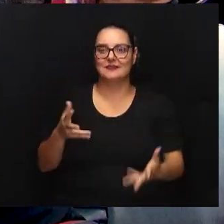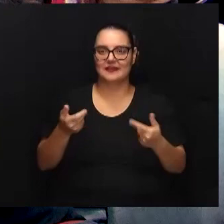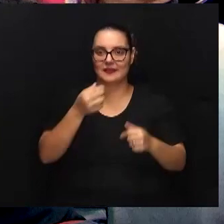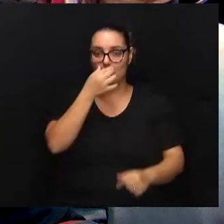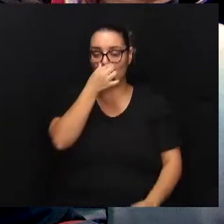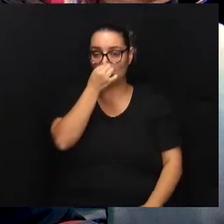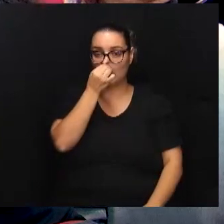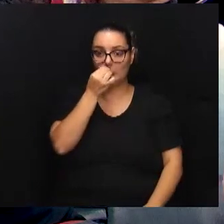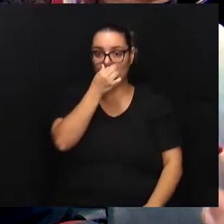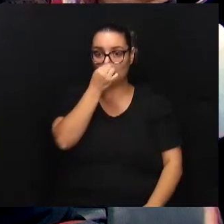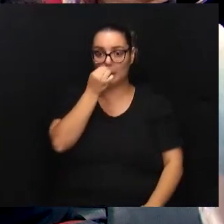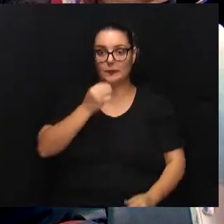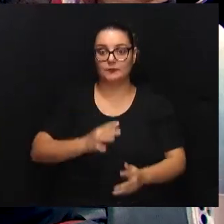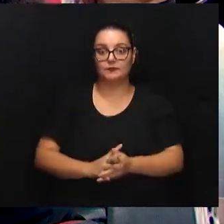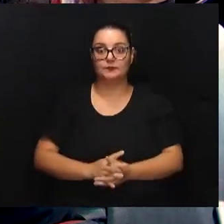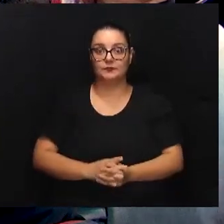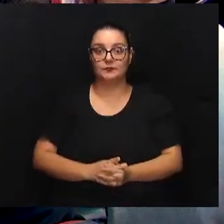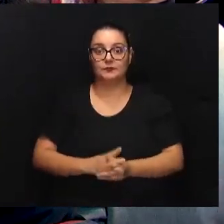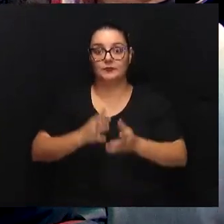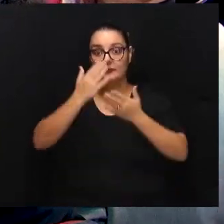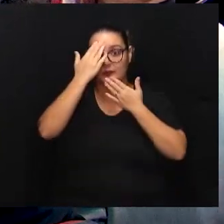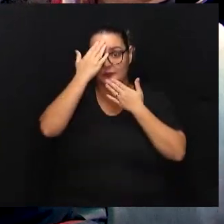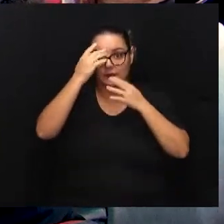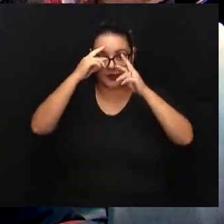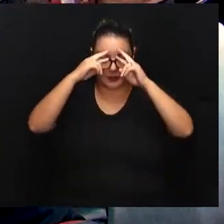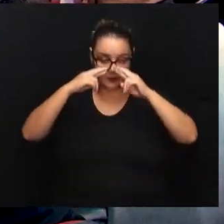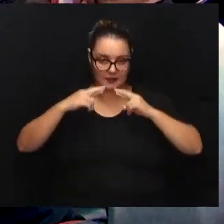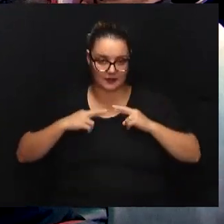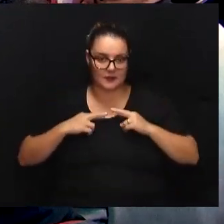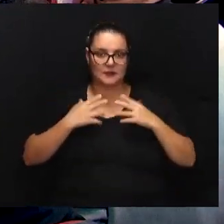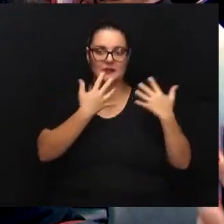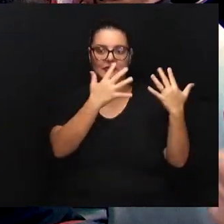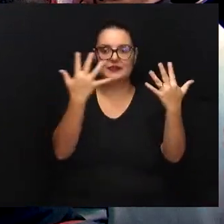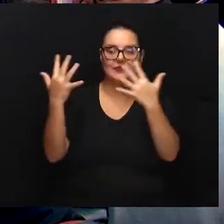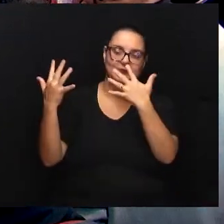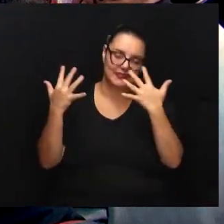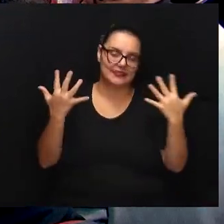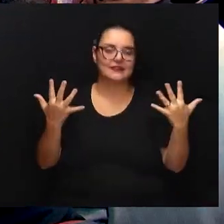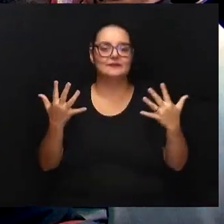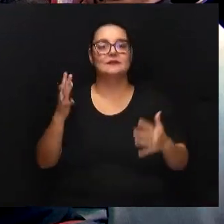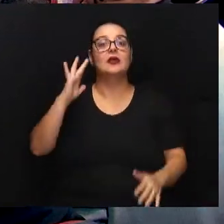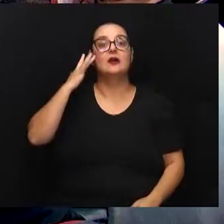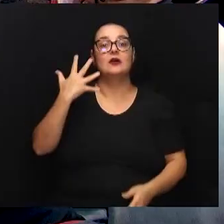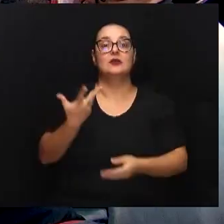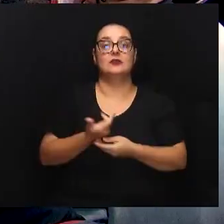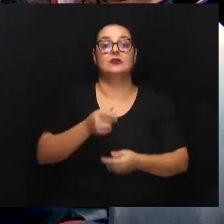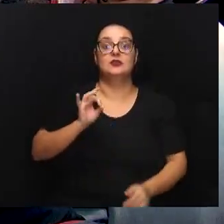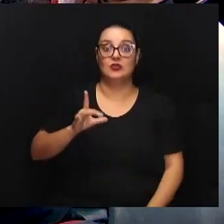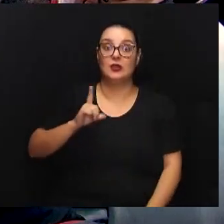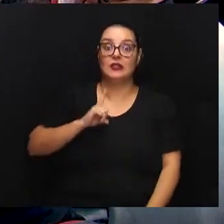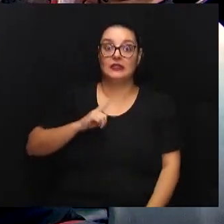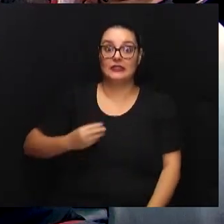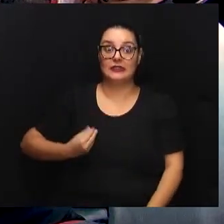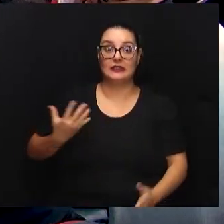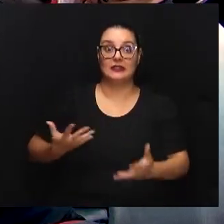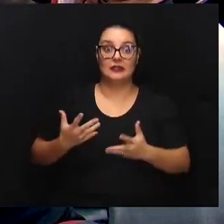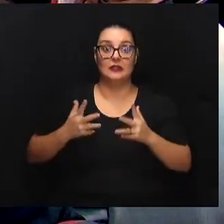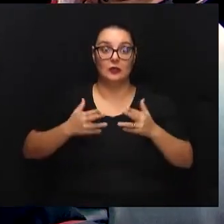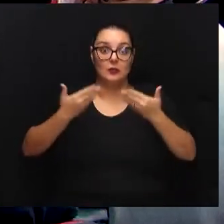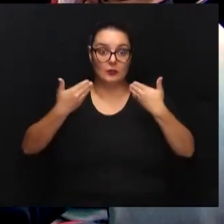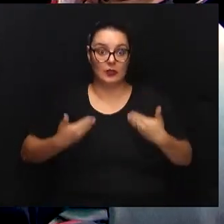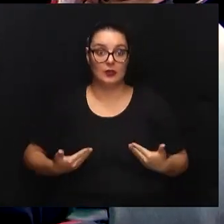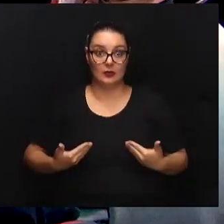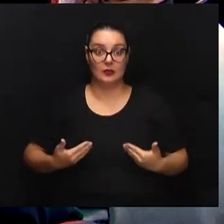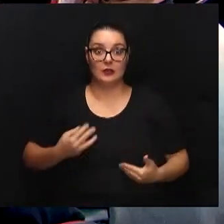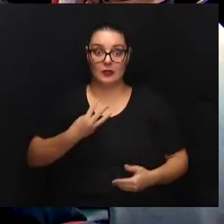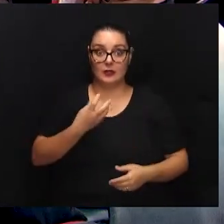pelo respeito, muito obrigado pelos aplausos. Eu acho que um artista só existe. Eu, como, por exemplo, há 36 anos em cima do salto, só